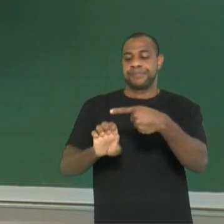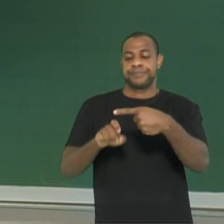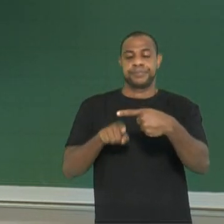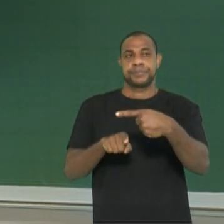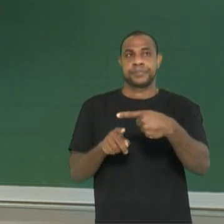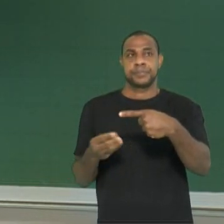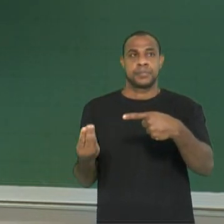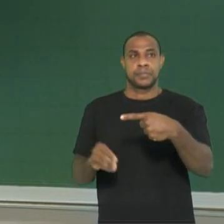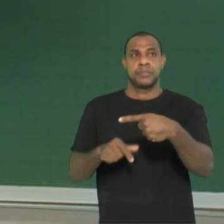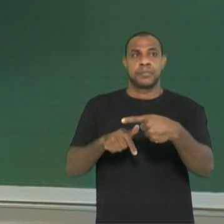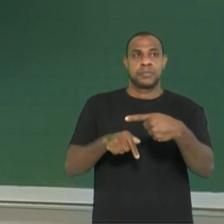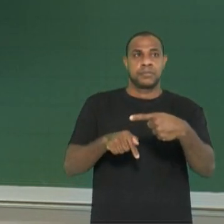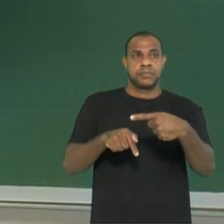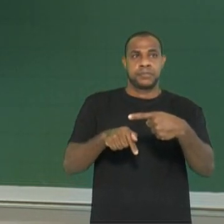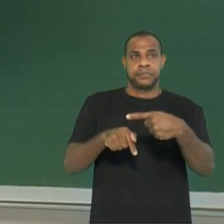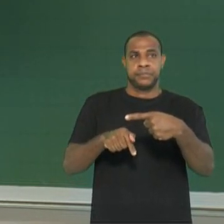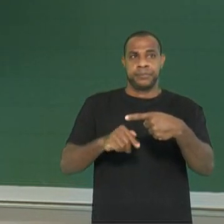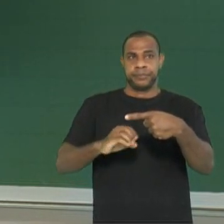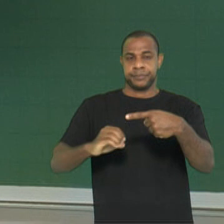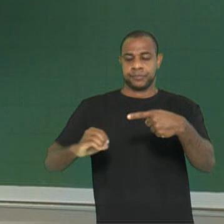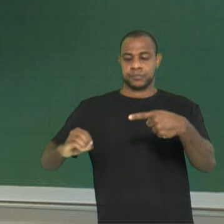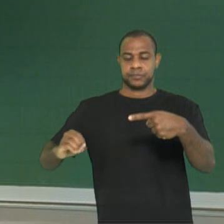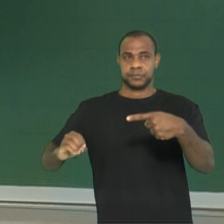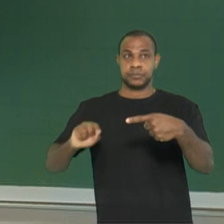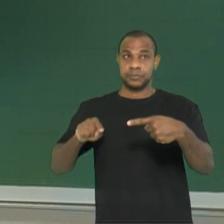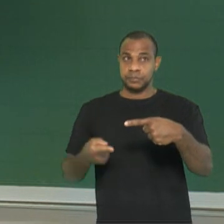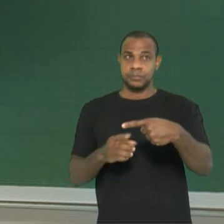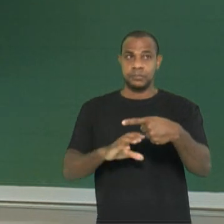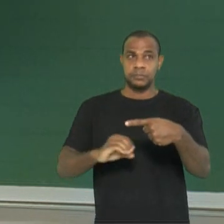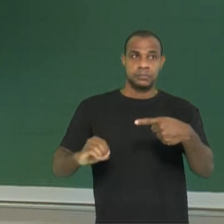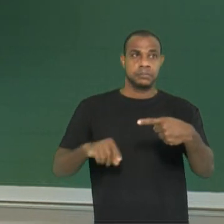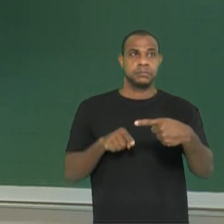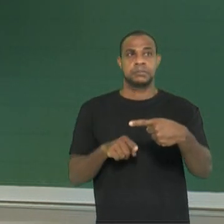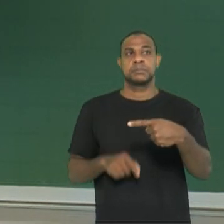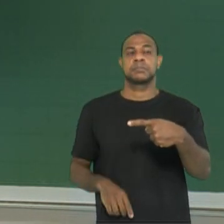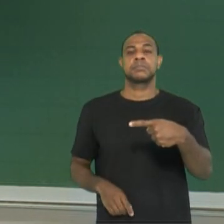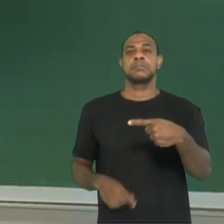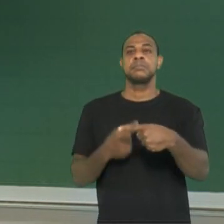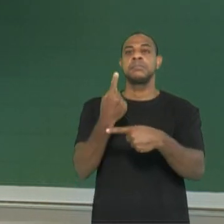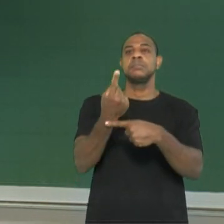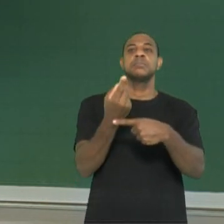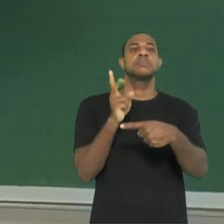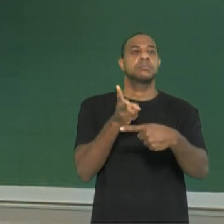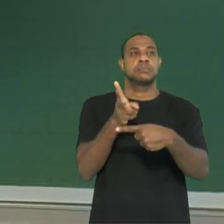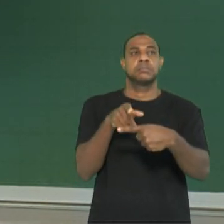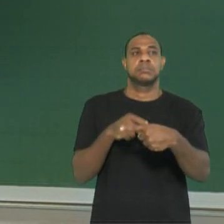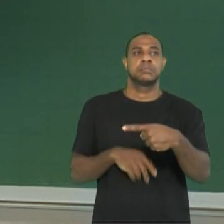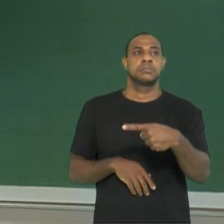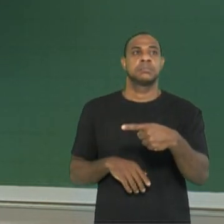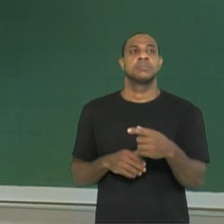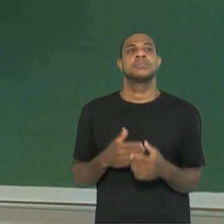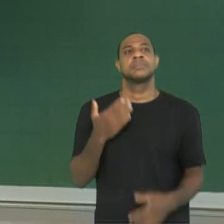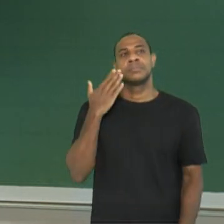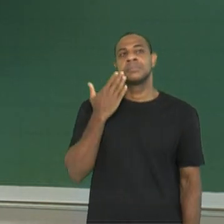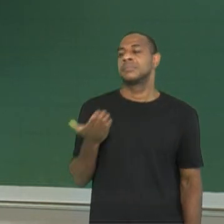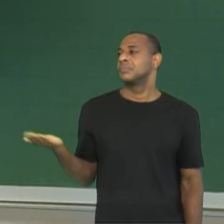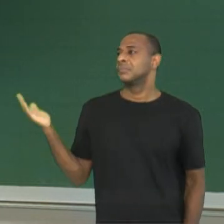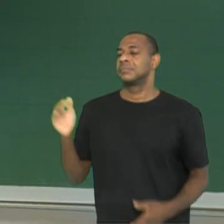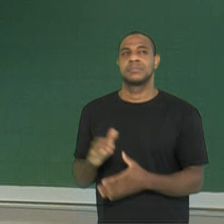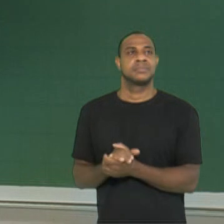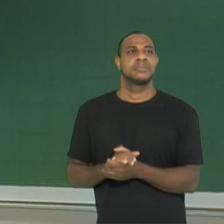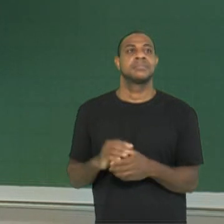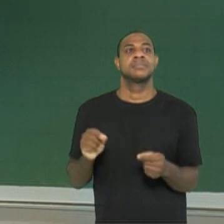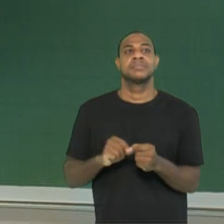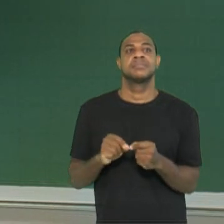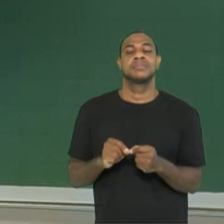escala sem o número 1, ou seja, os 7 milhões. Aqui eles estão. O que vai acontecer agora? Acompanha na tela. Nós